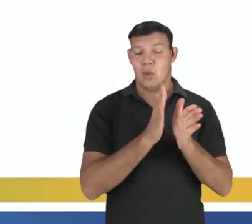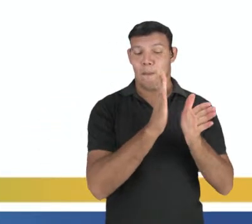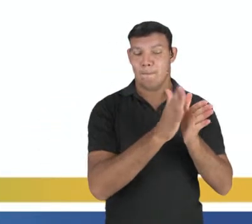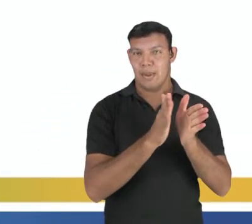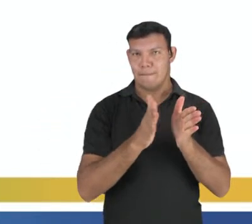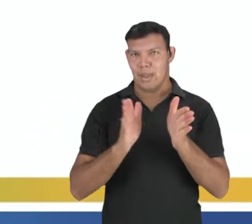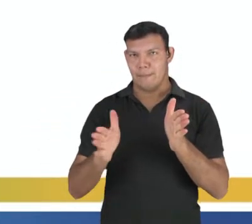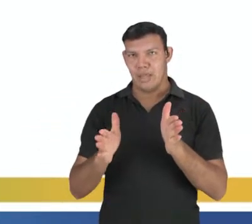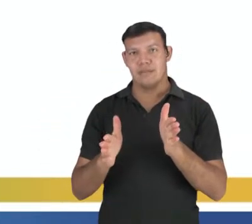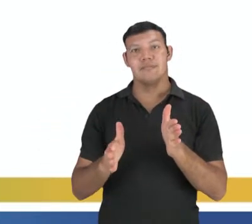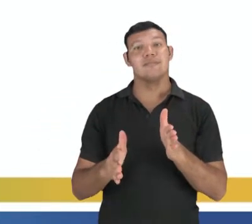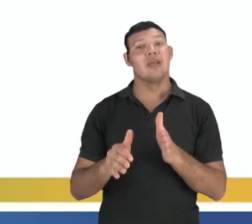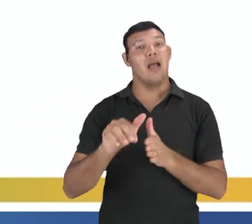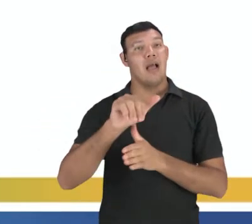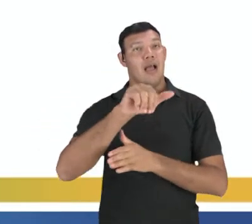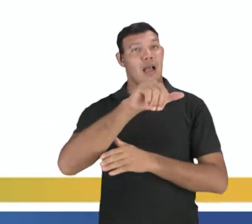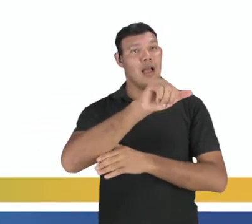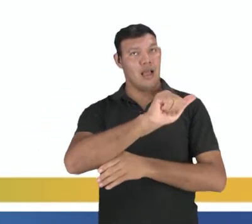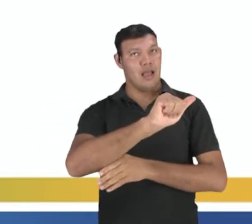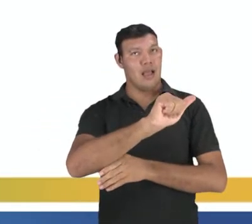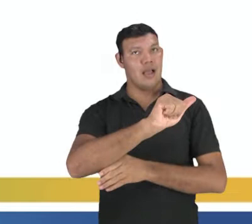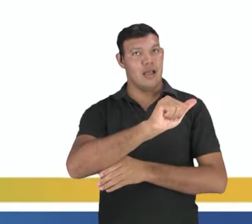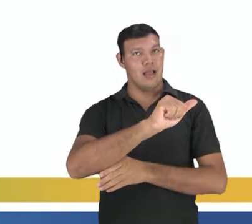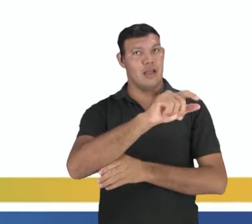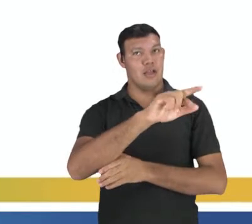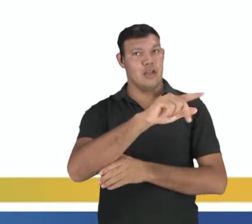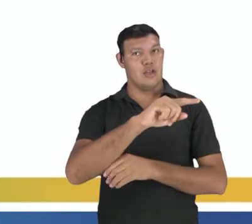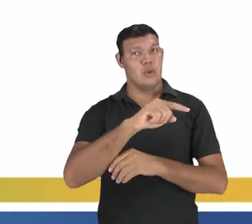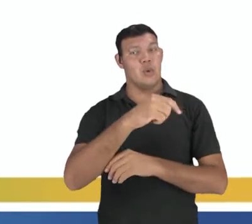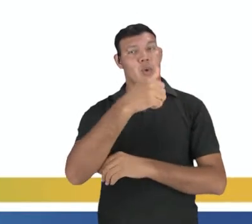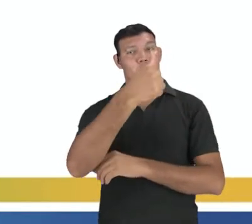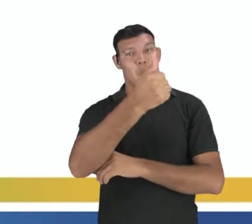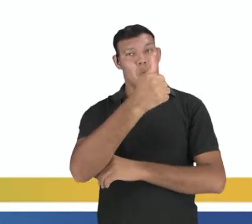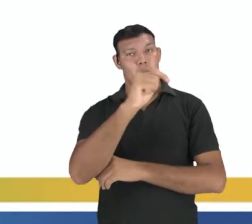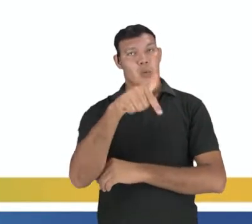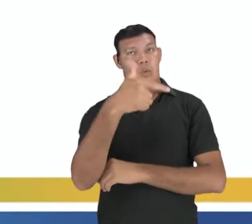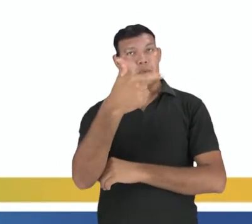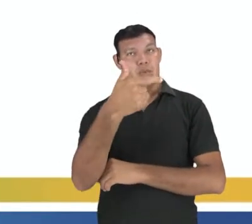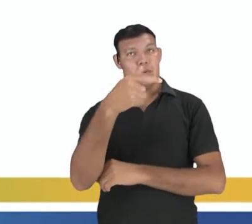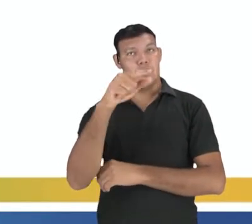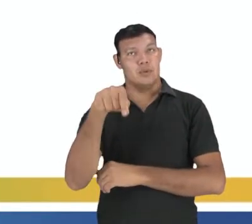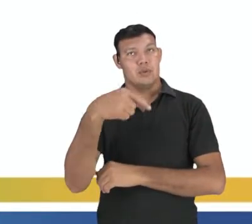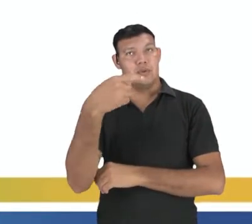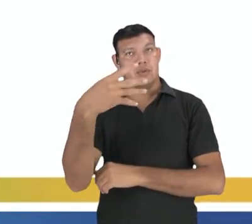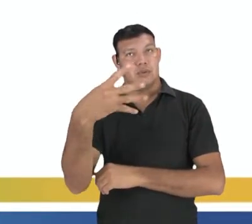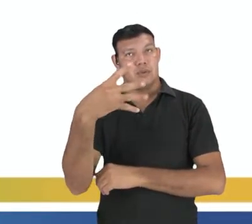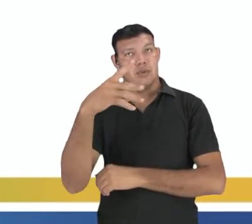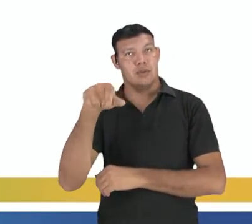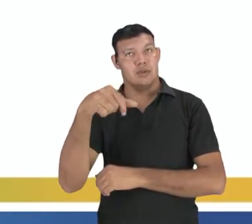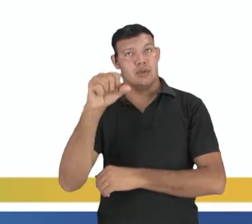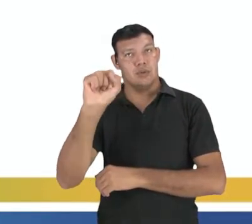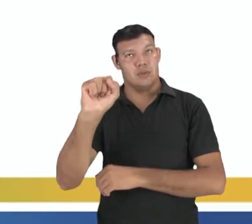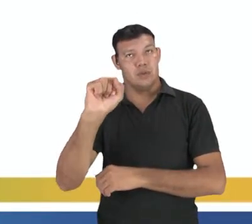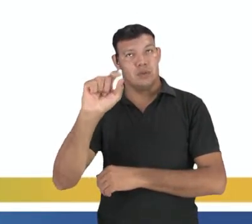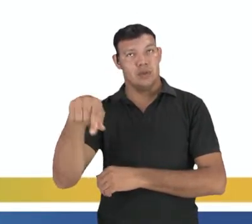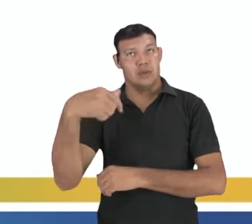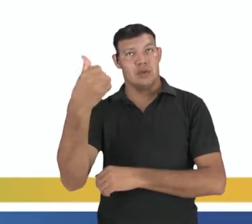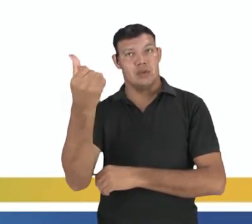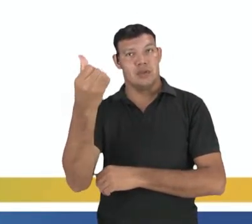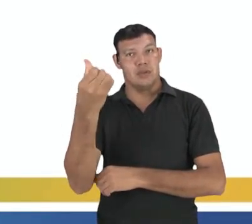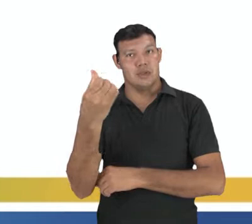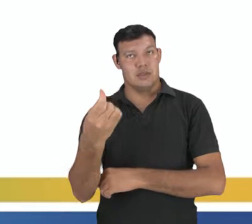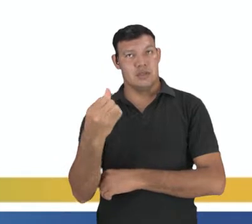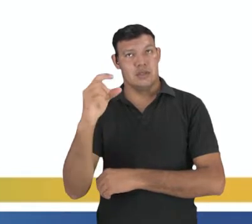sequência A igual a 1, 2, 4, 8, 16,